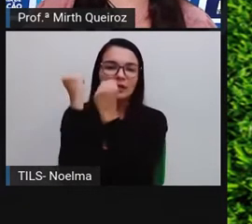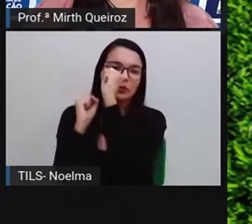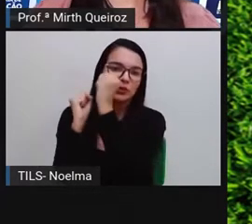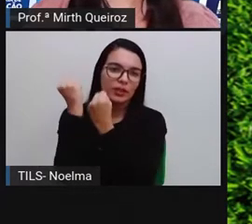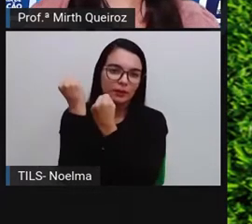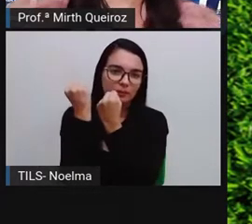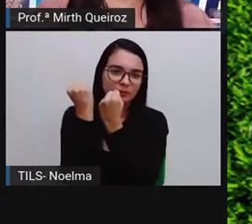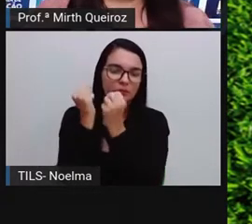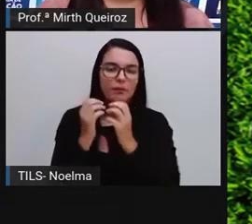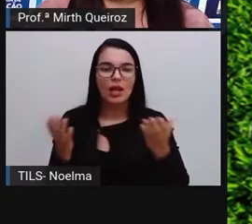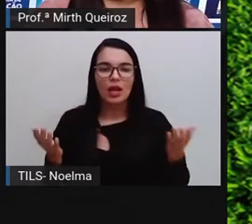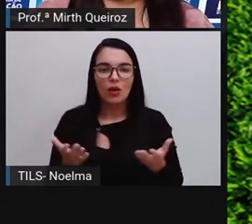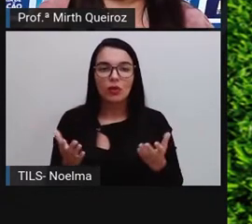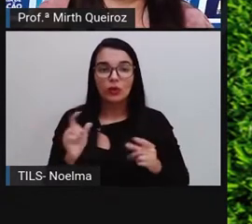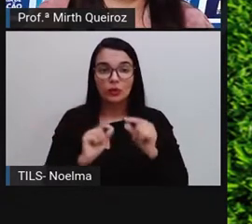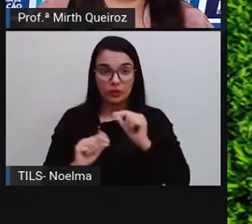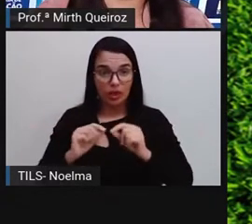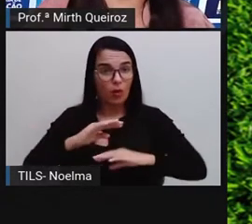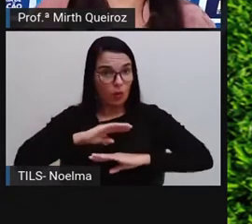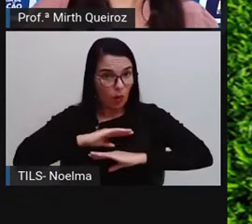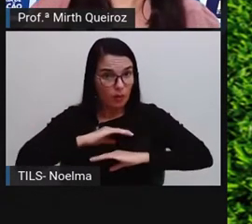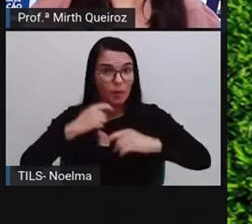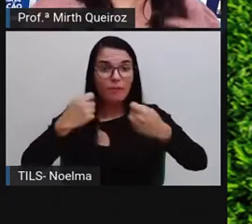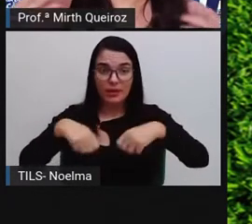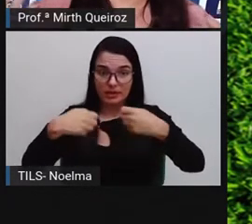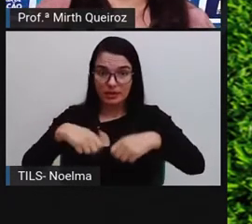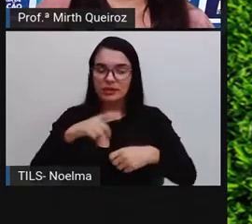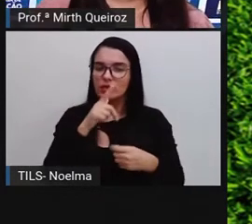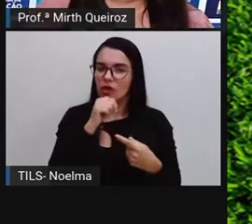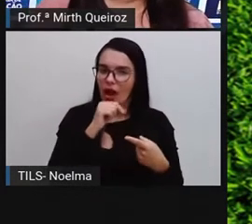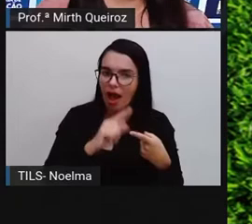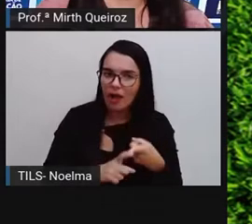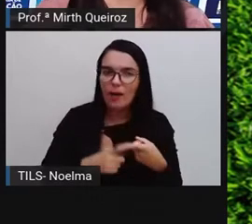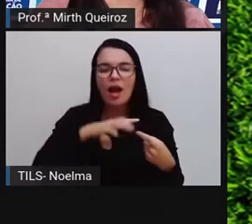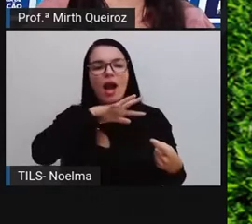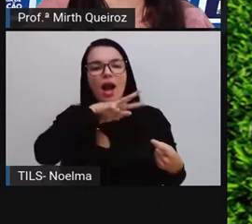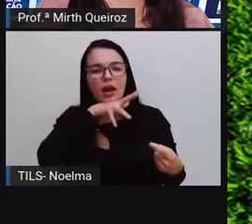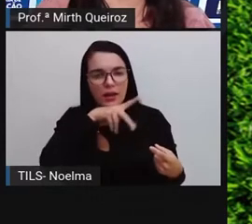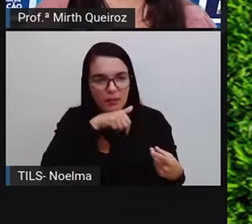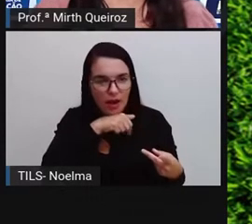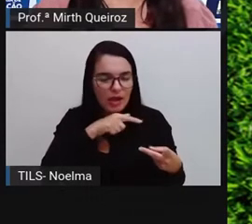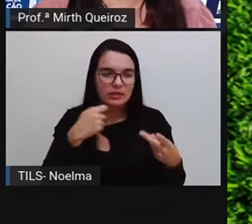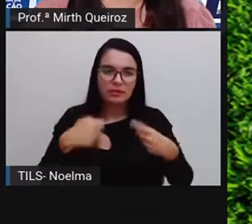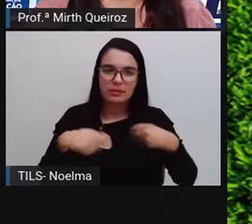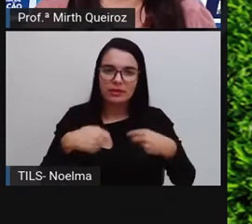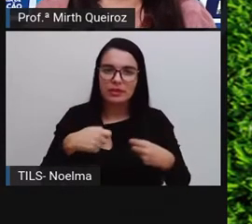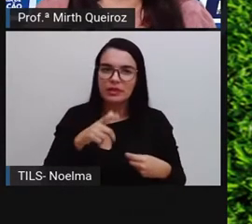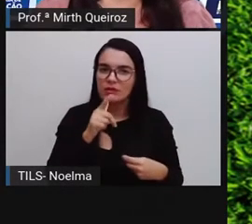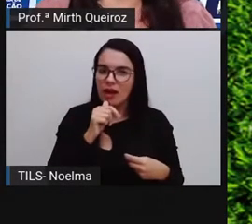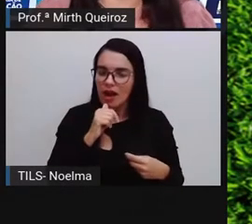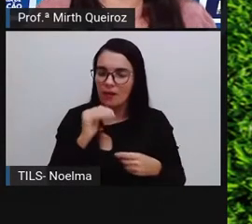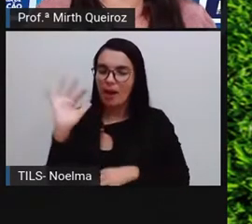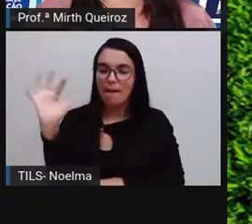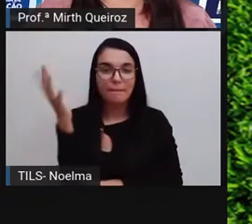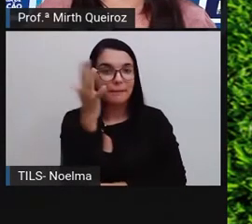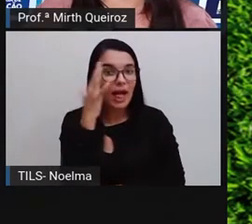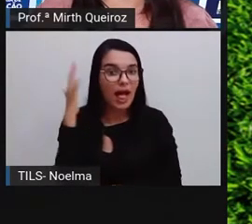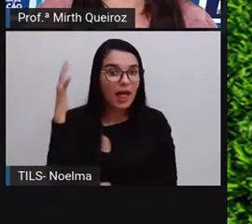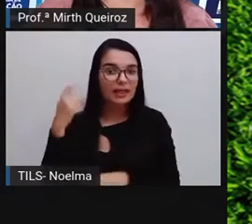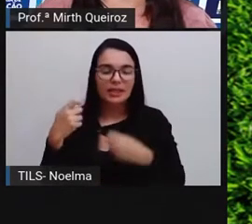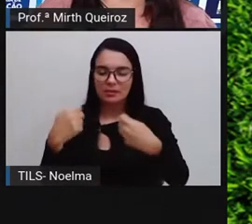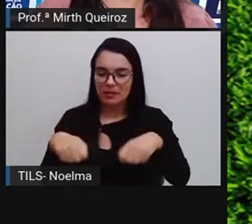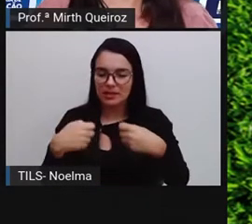na indústria o nosso corpo precisa de água os animais precisam de água as plantas precisam